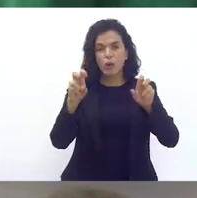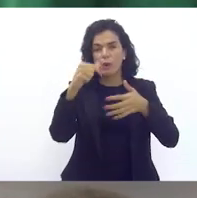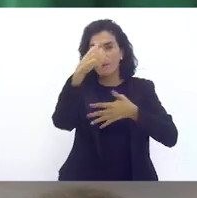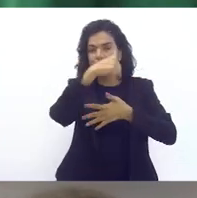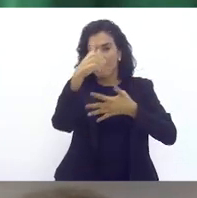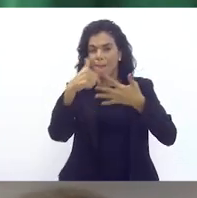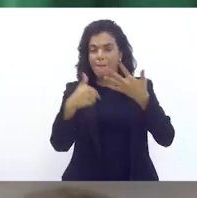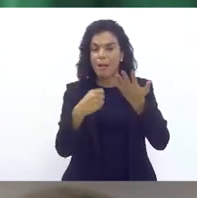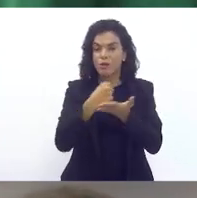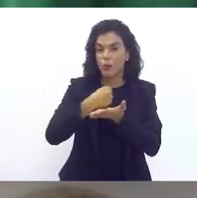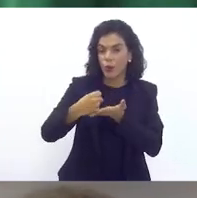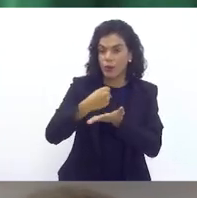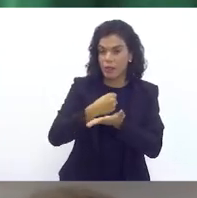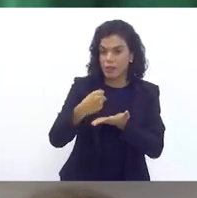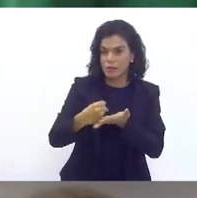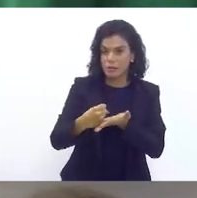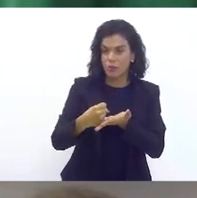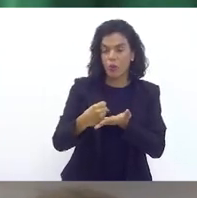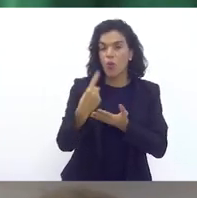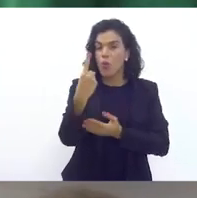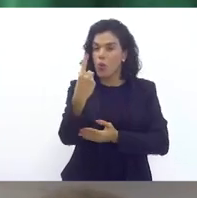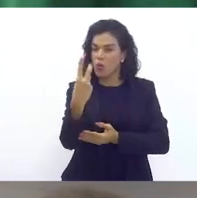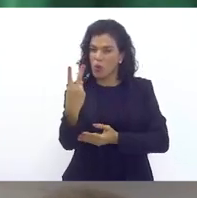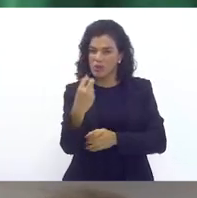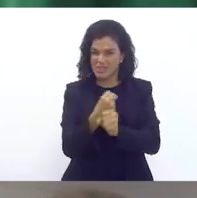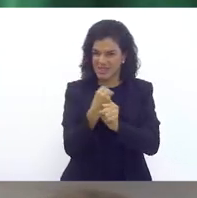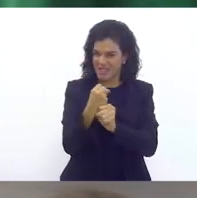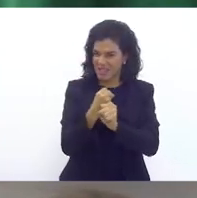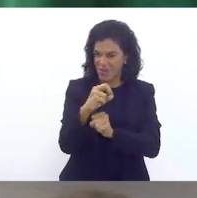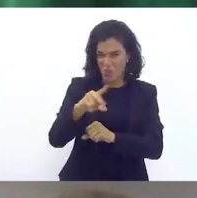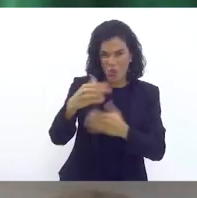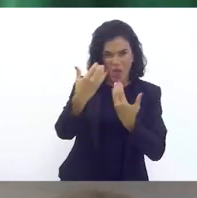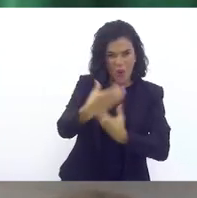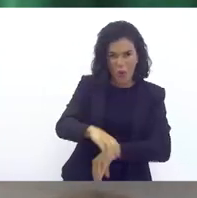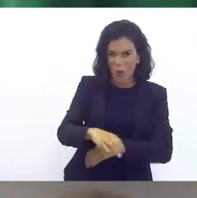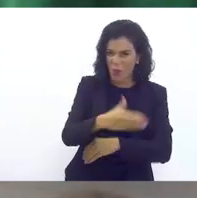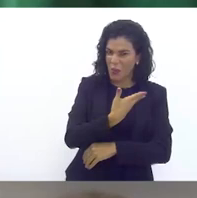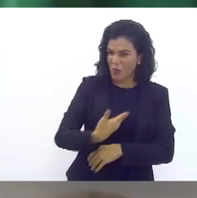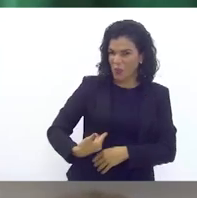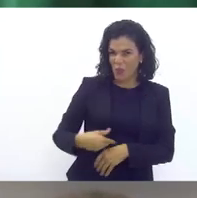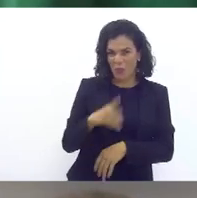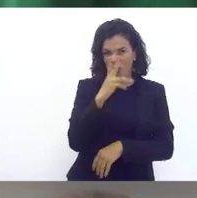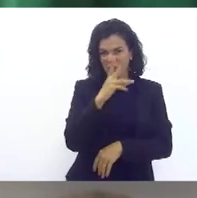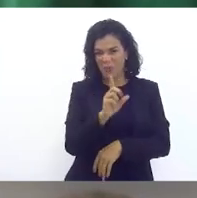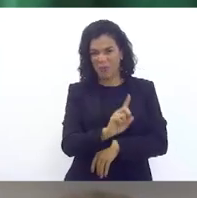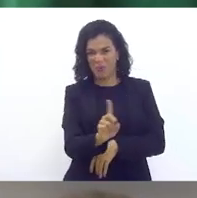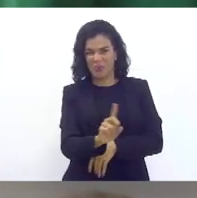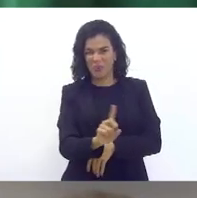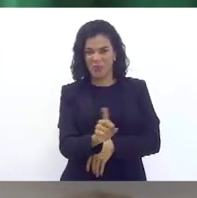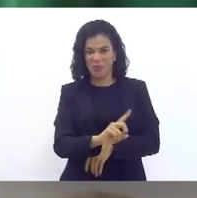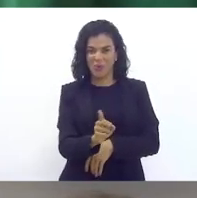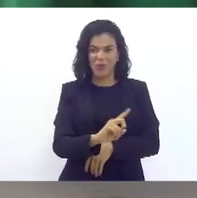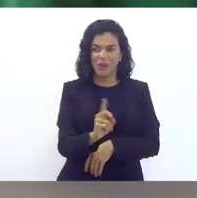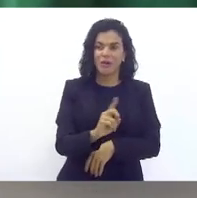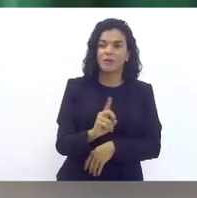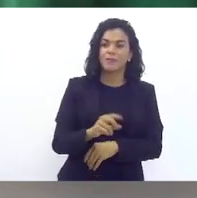de contratação por 1-2 anos. Isso não é um concurso público, né? Me parece. Então, assim...